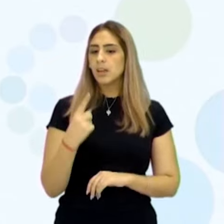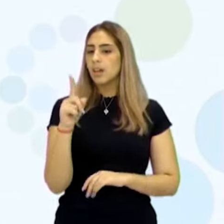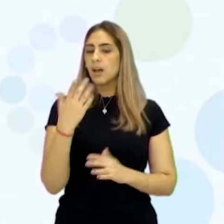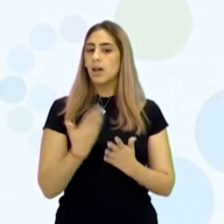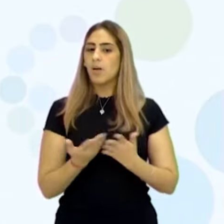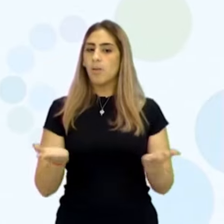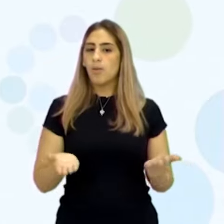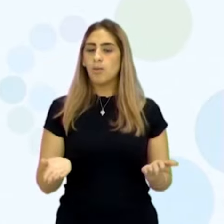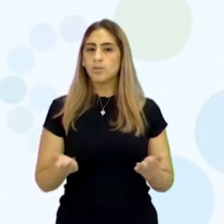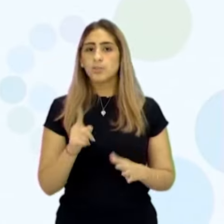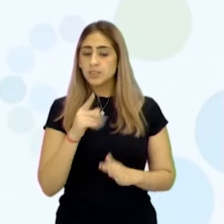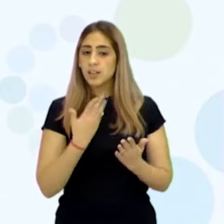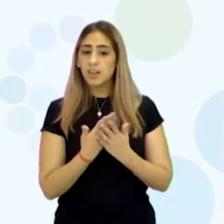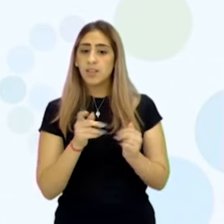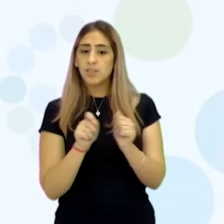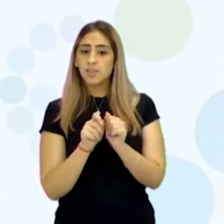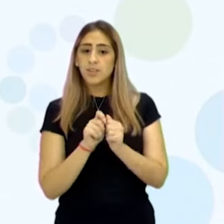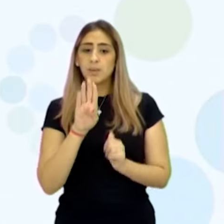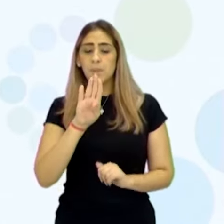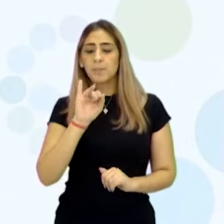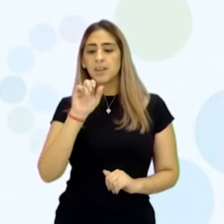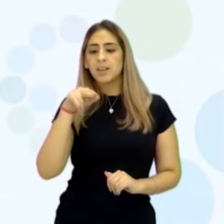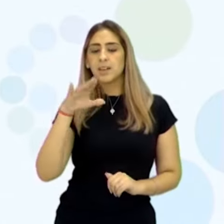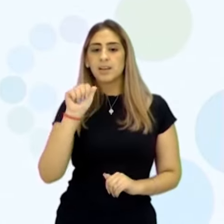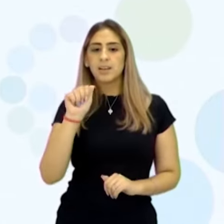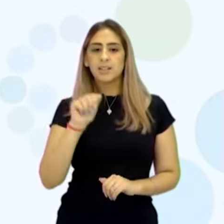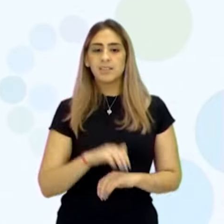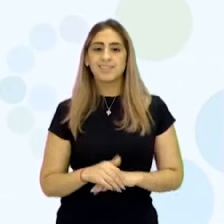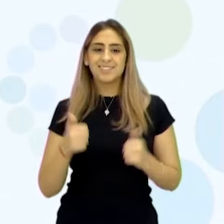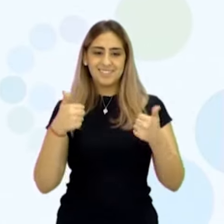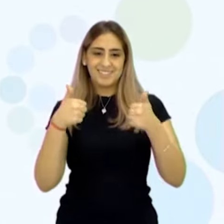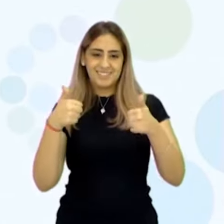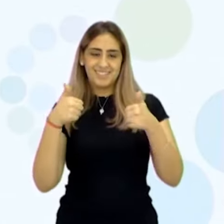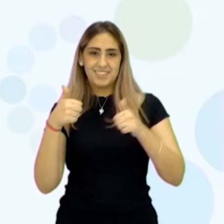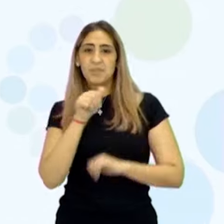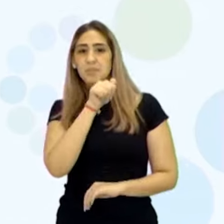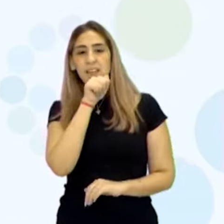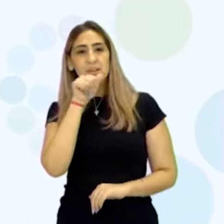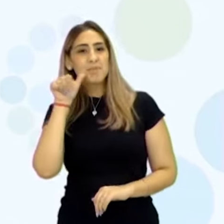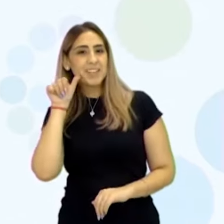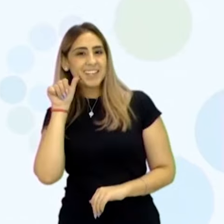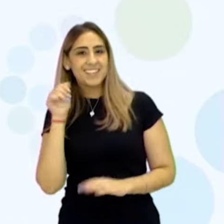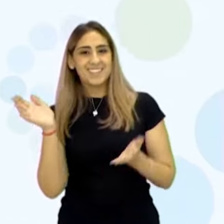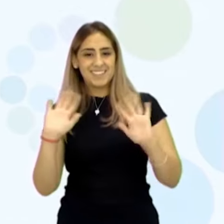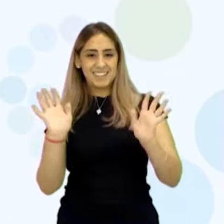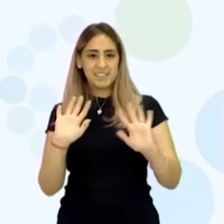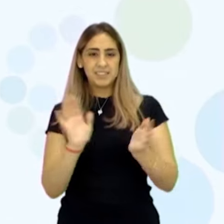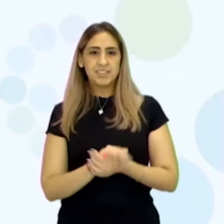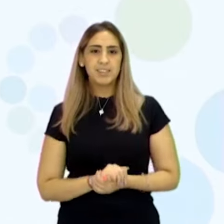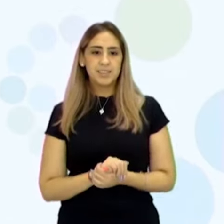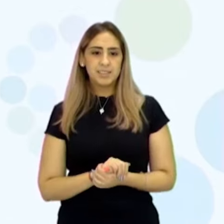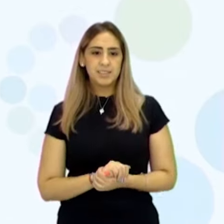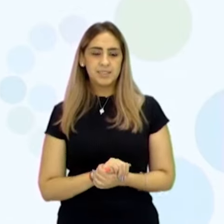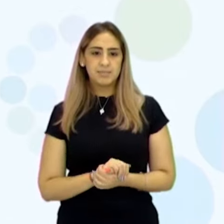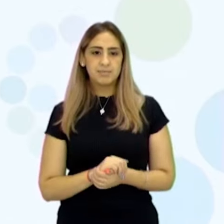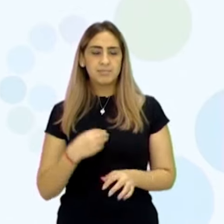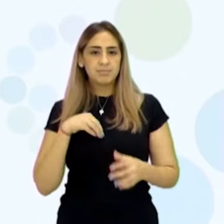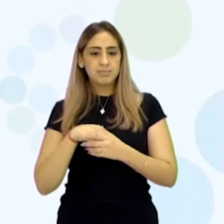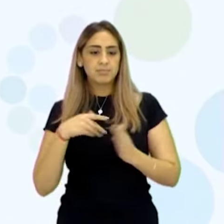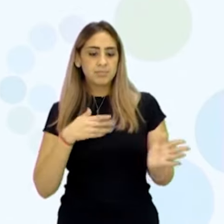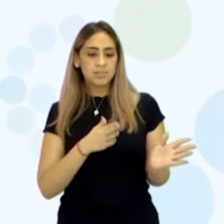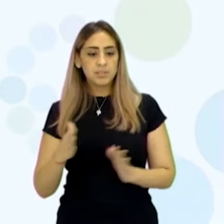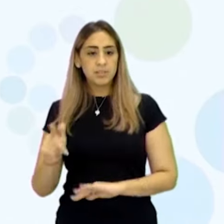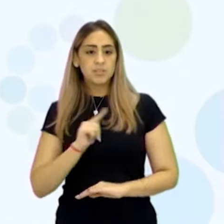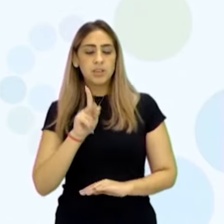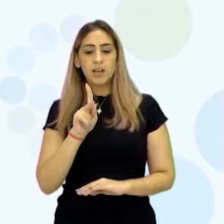né? Essa aula ela é feita pela Bianca. É a Bia que está aí agora? Oi, Bia! E na sequência nós